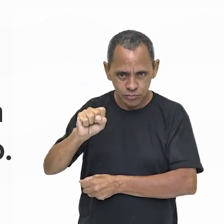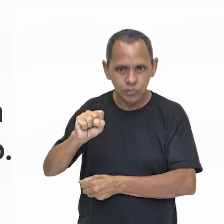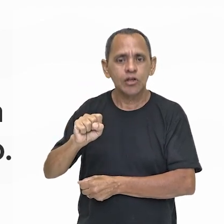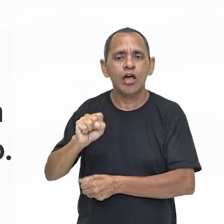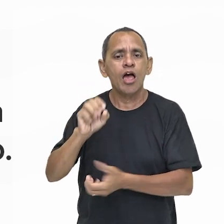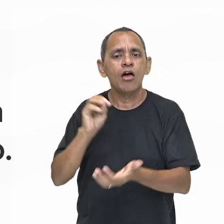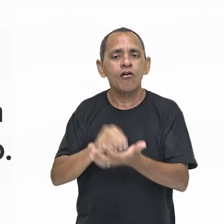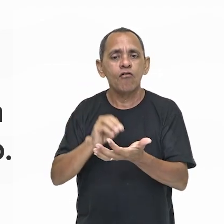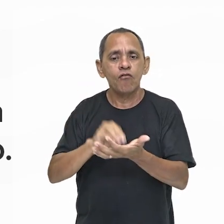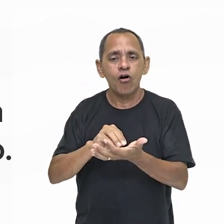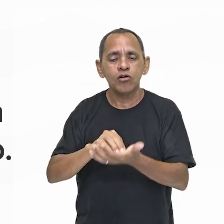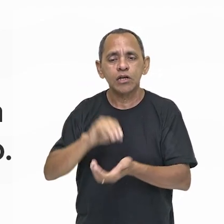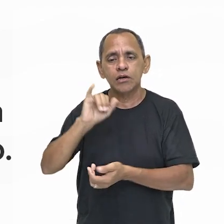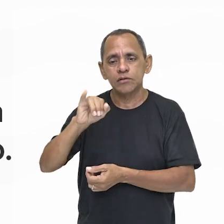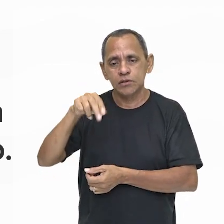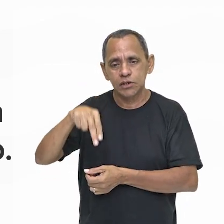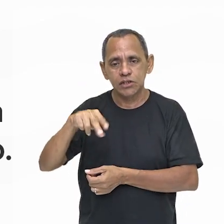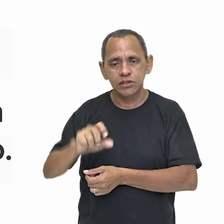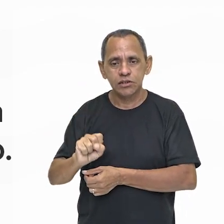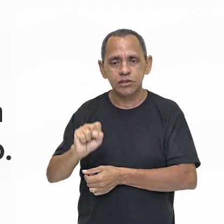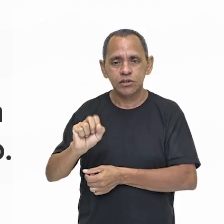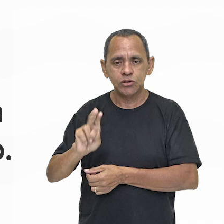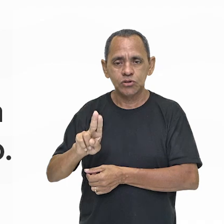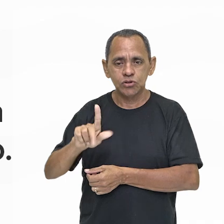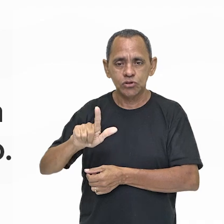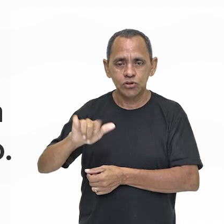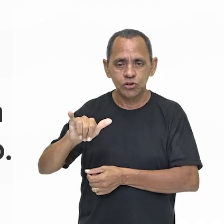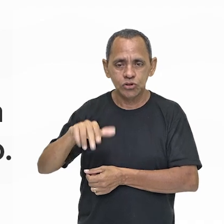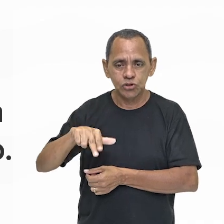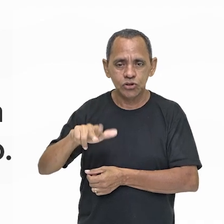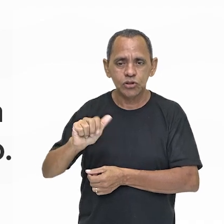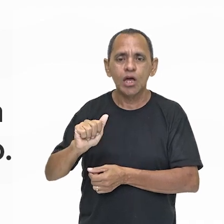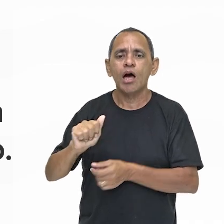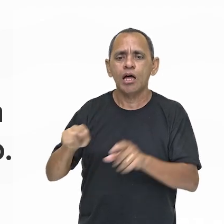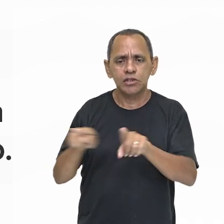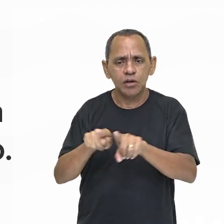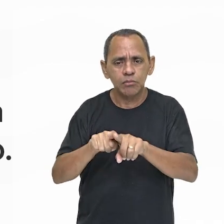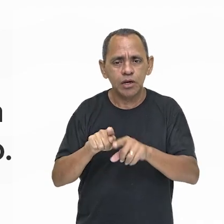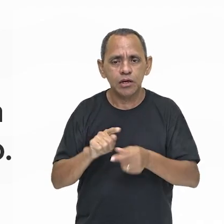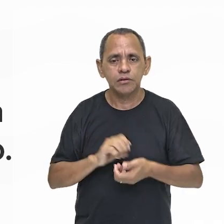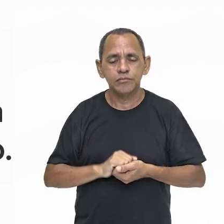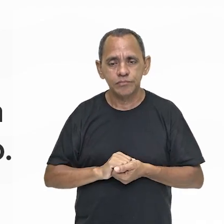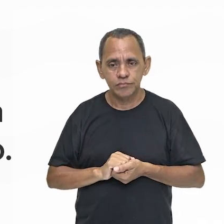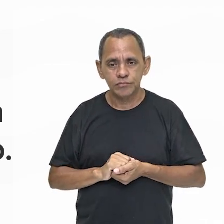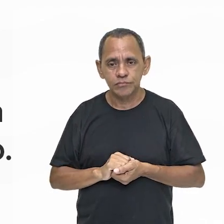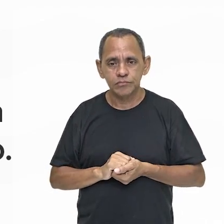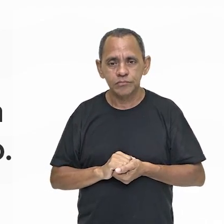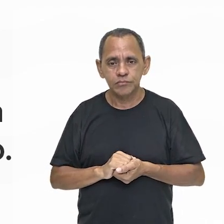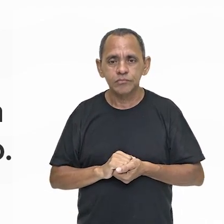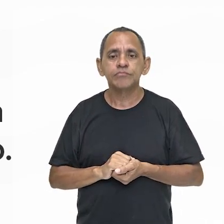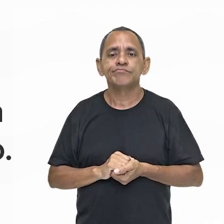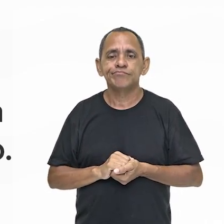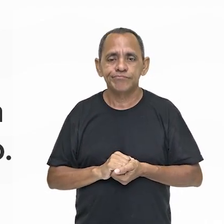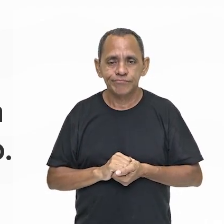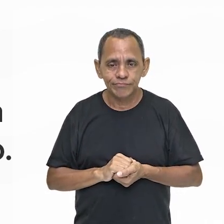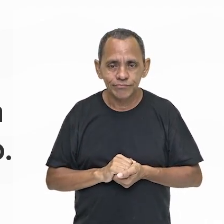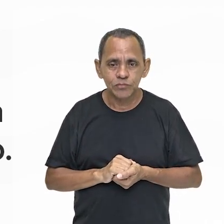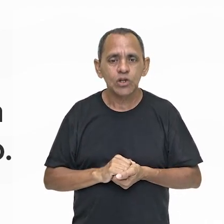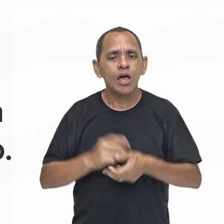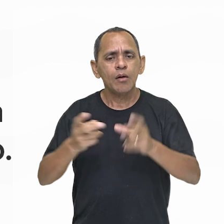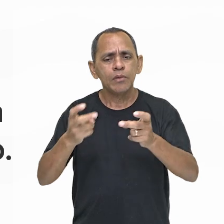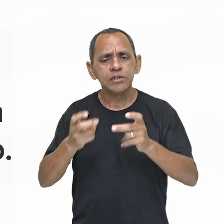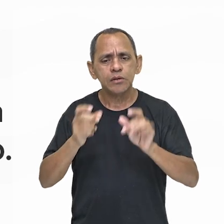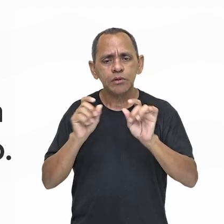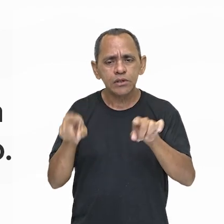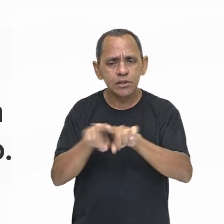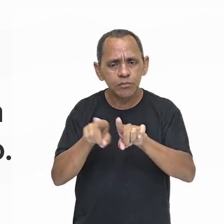Ali, aquele trechinho ali, ó, risquem aí onde vocês estão anotando, coloquem falta de insulina